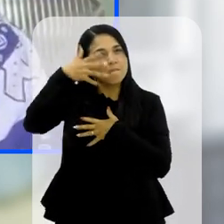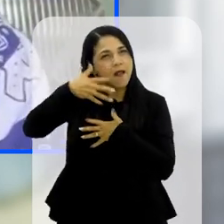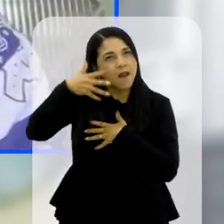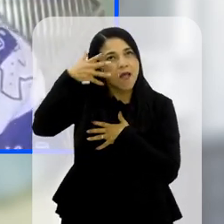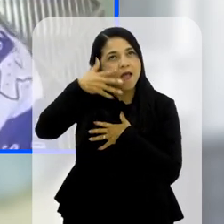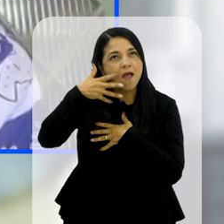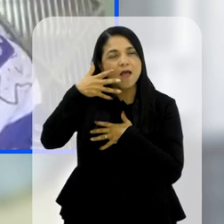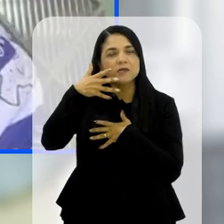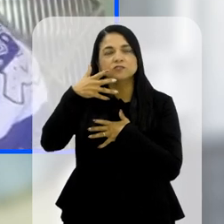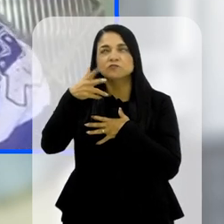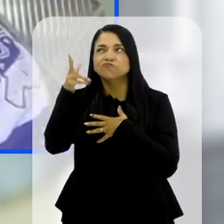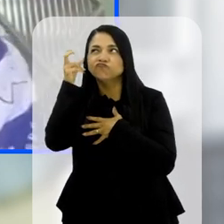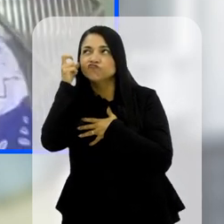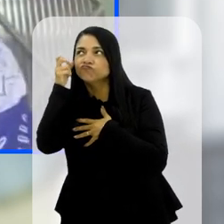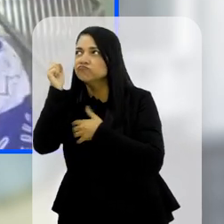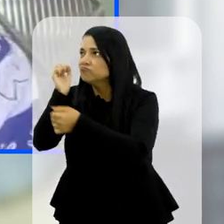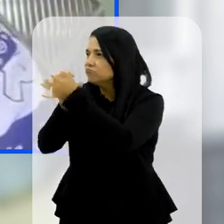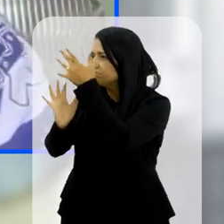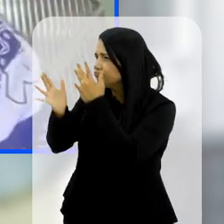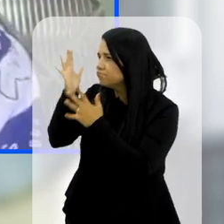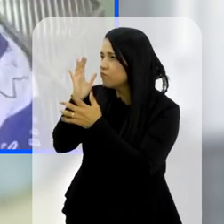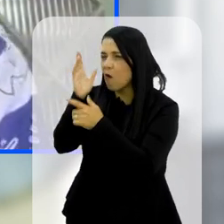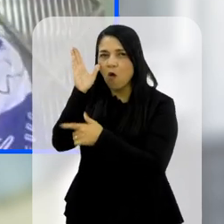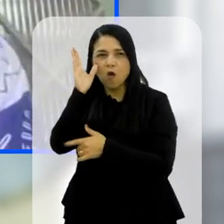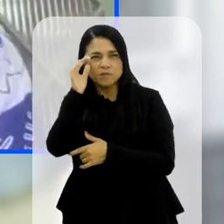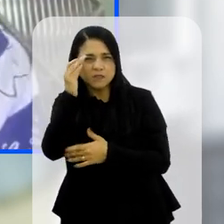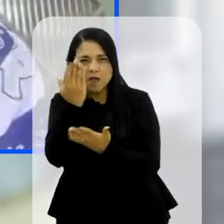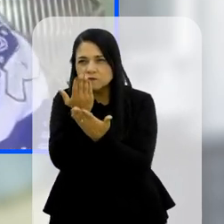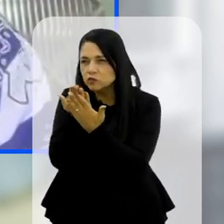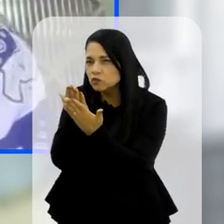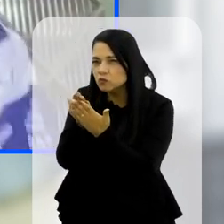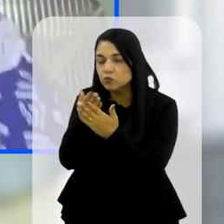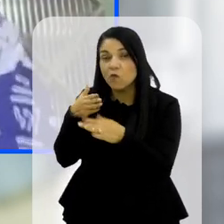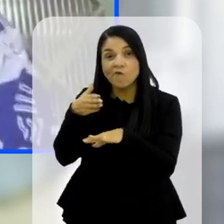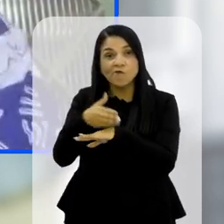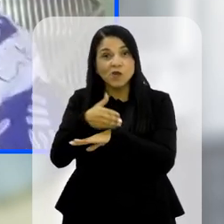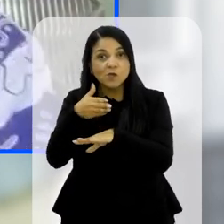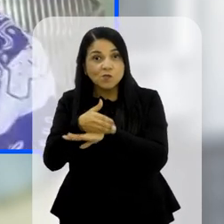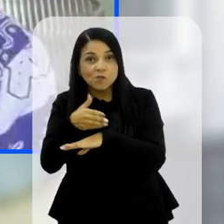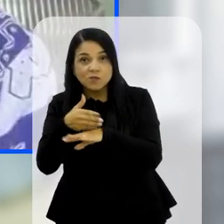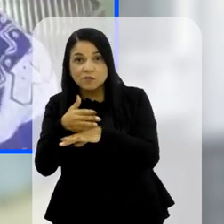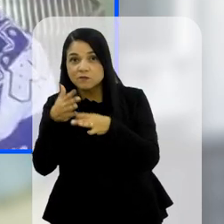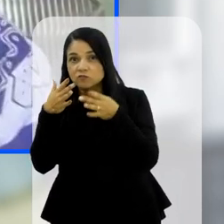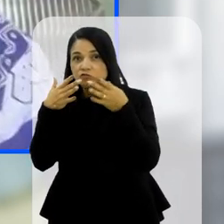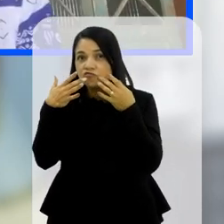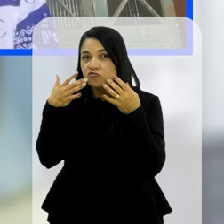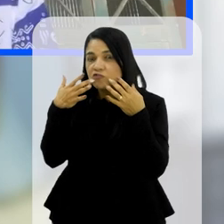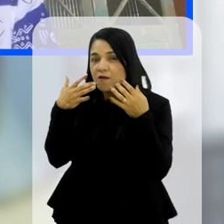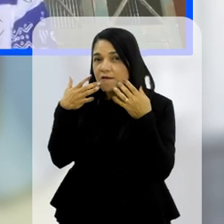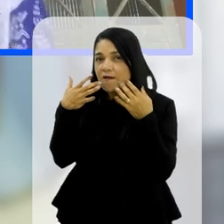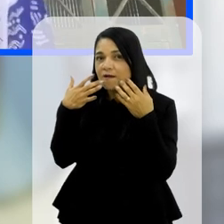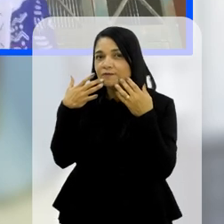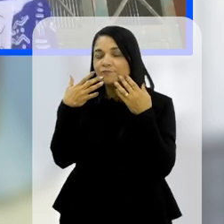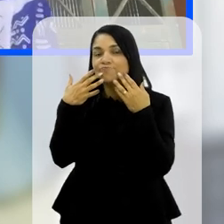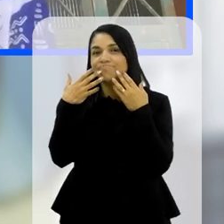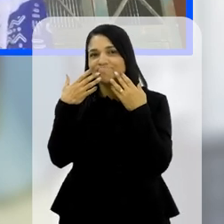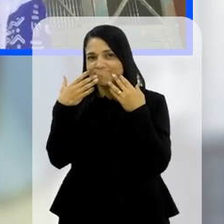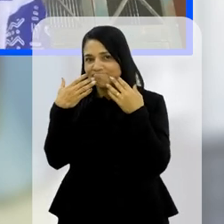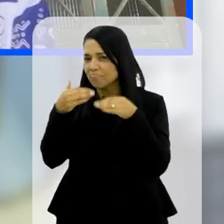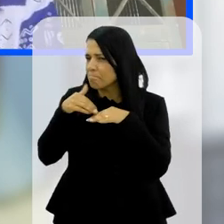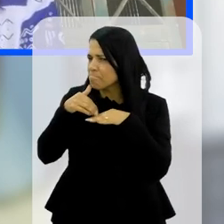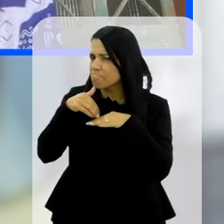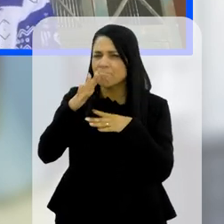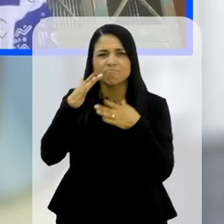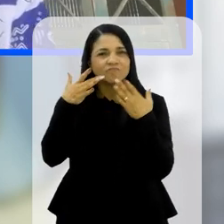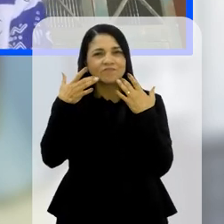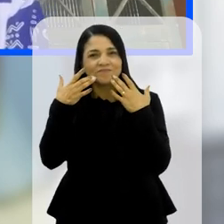boas palestras, onde ele escute, onde ele estude, onde ele observe, frequentar bastante teatro, bastante, que eu acho que é